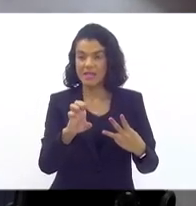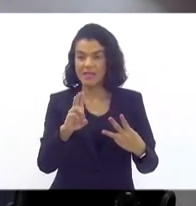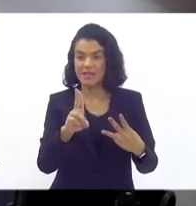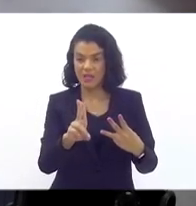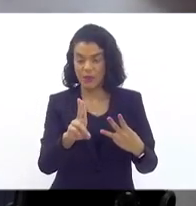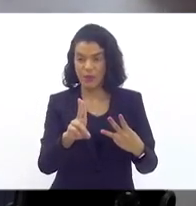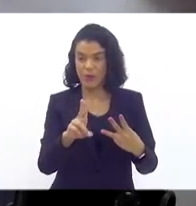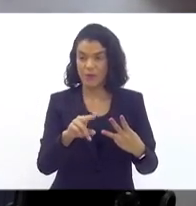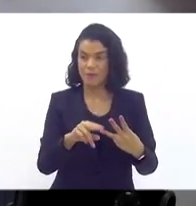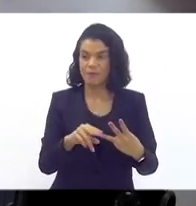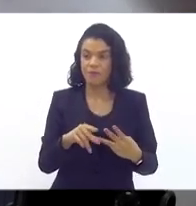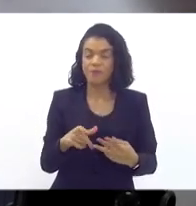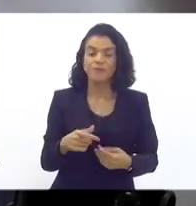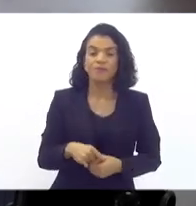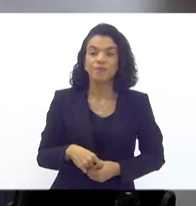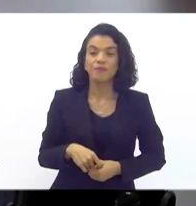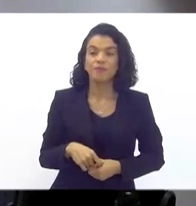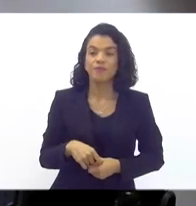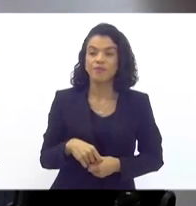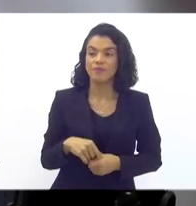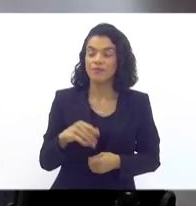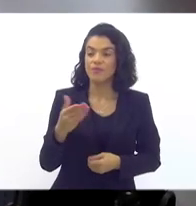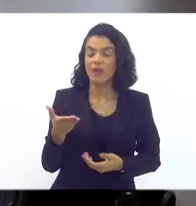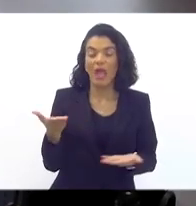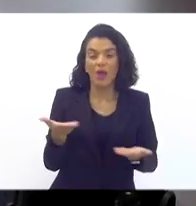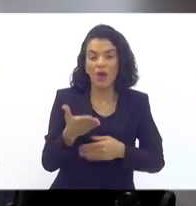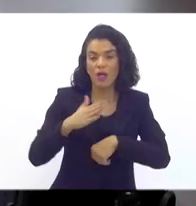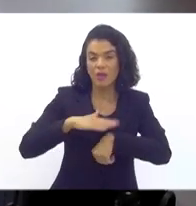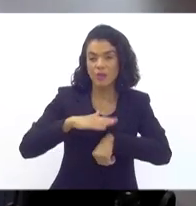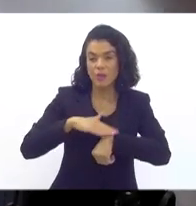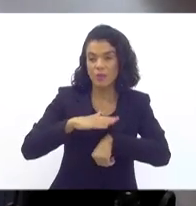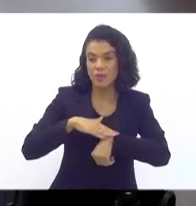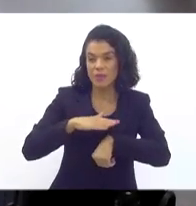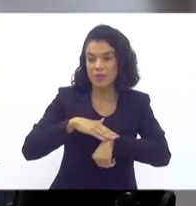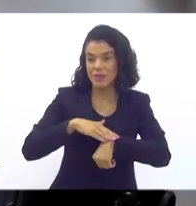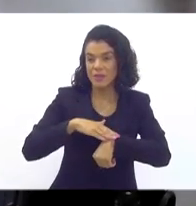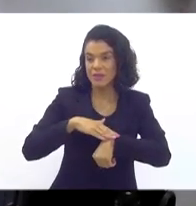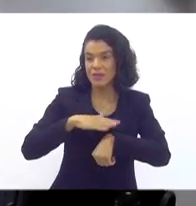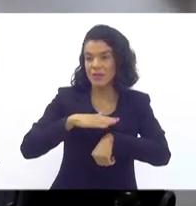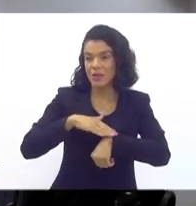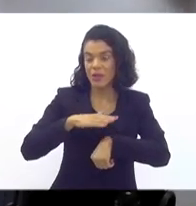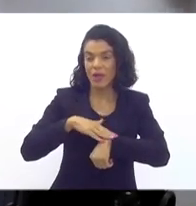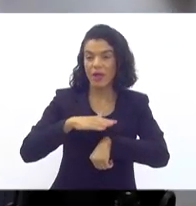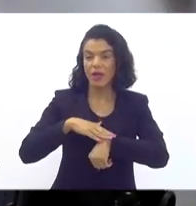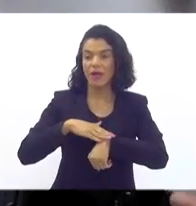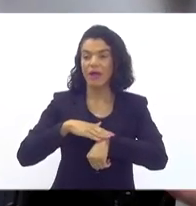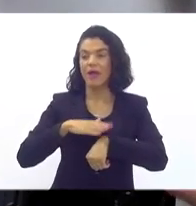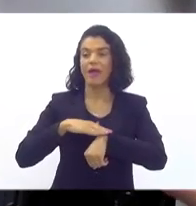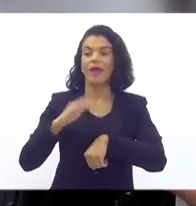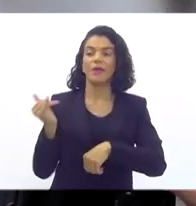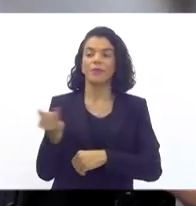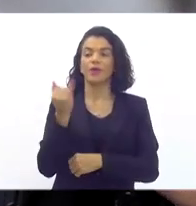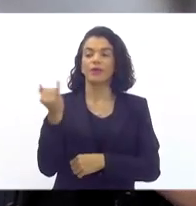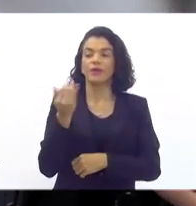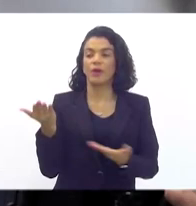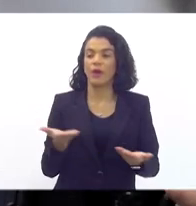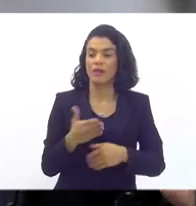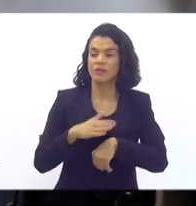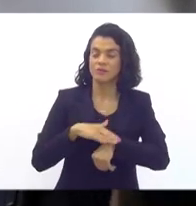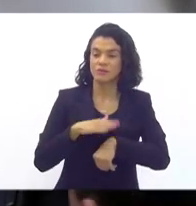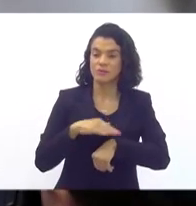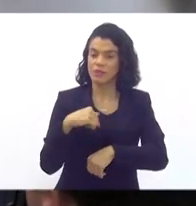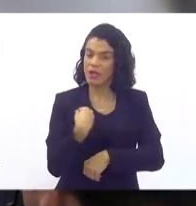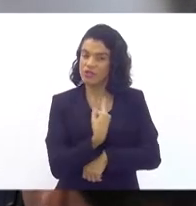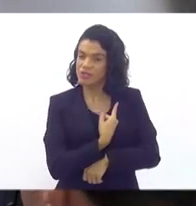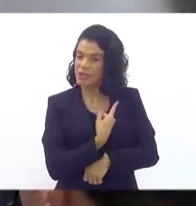por gentileza o seguinte o general e chefe da segurança pública do Rio de Janeiro era importante nesse momento a